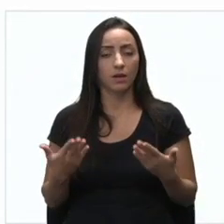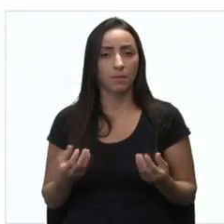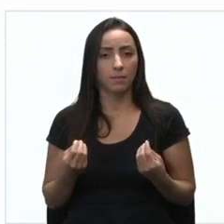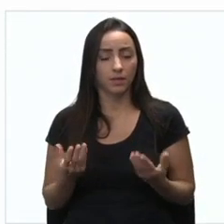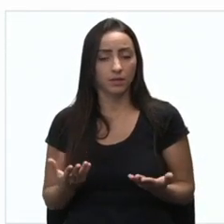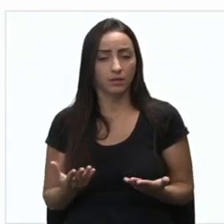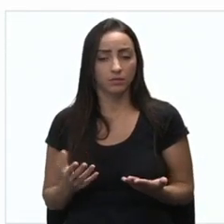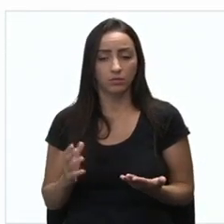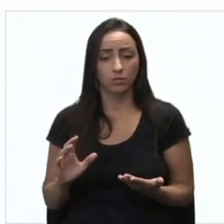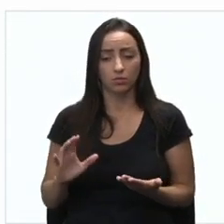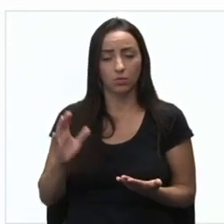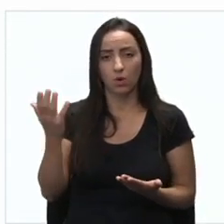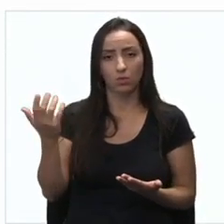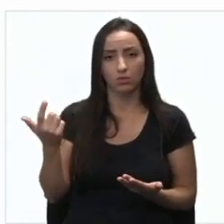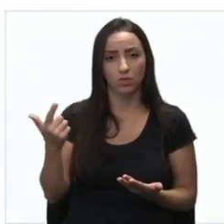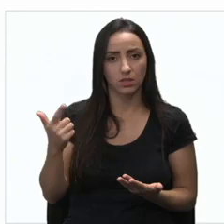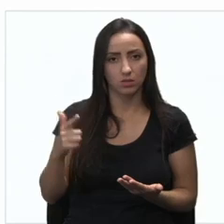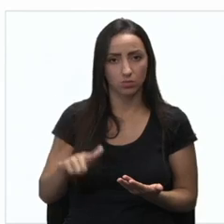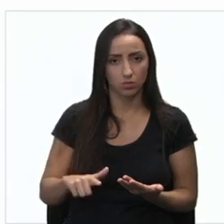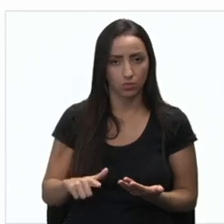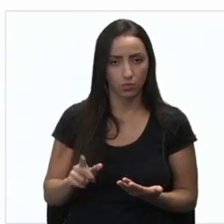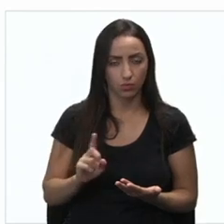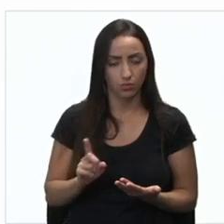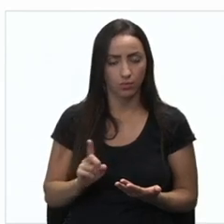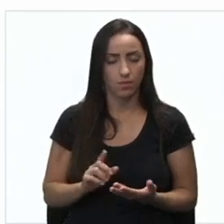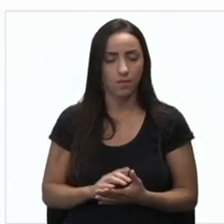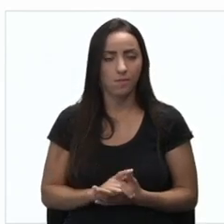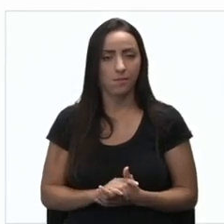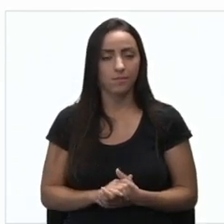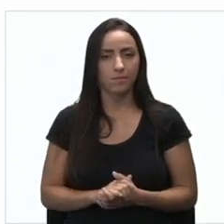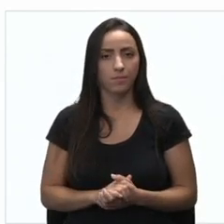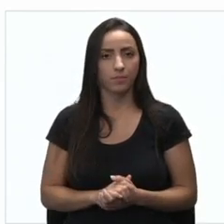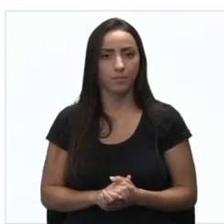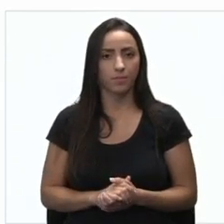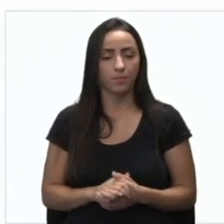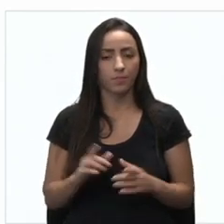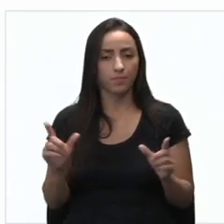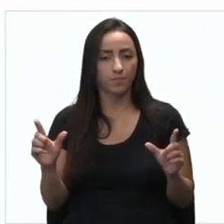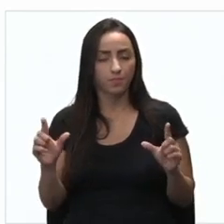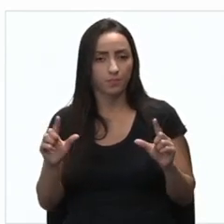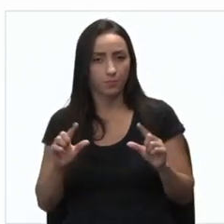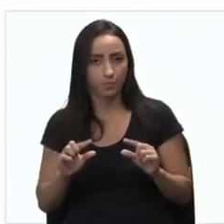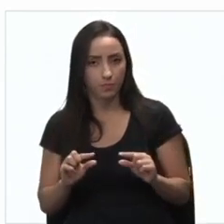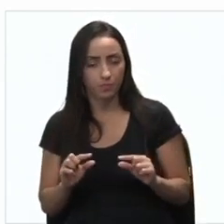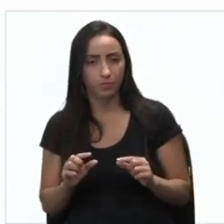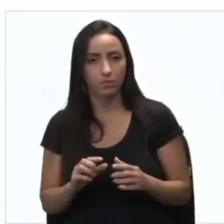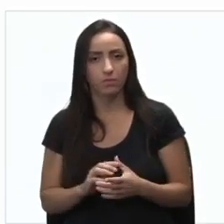práticas não ocorram novamente, minimizando então